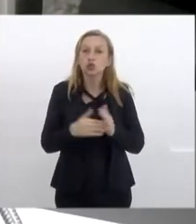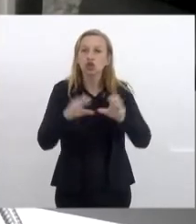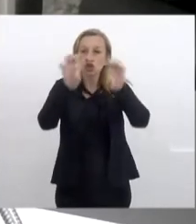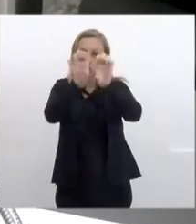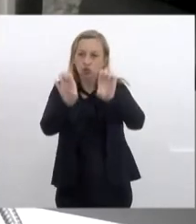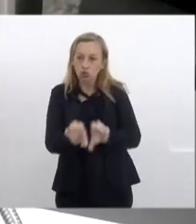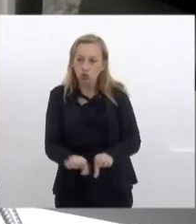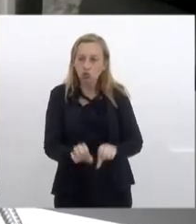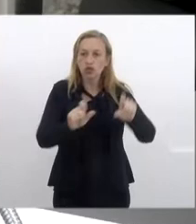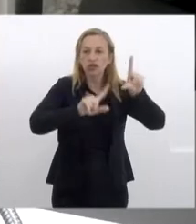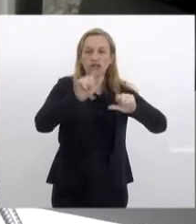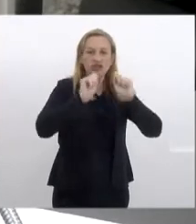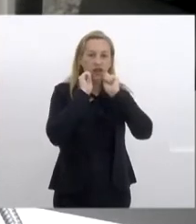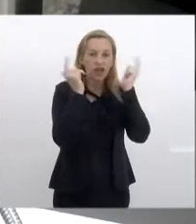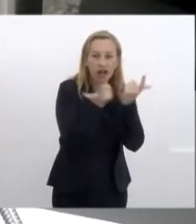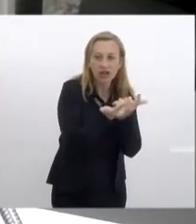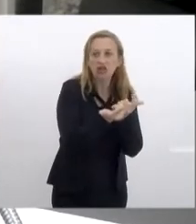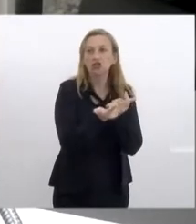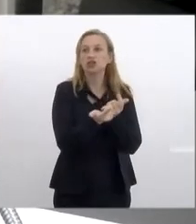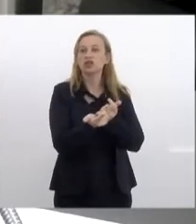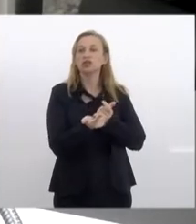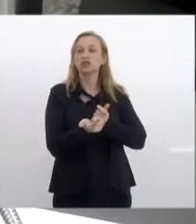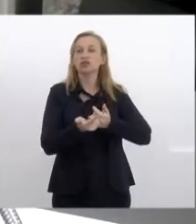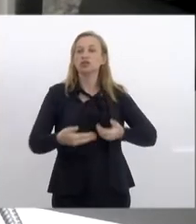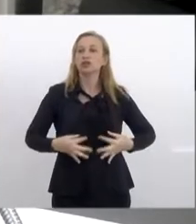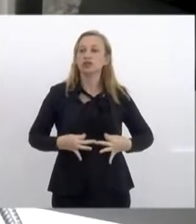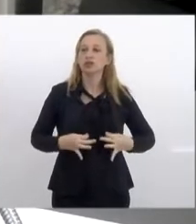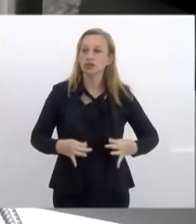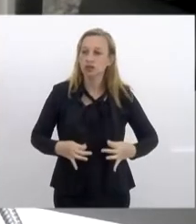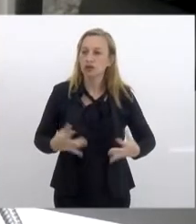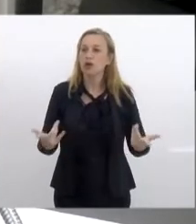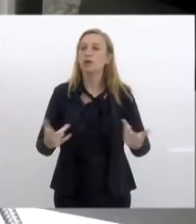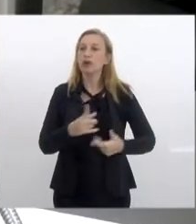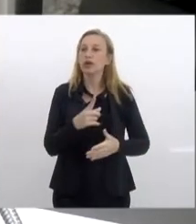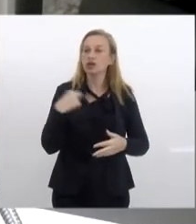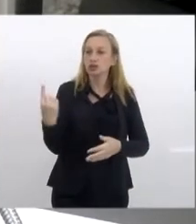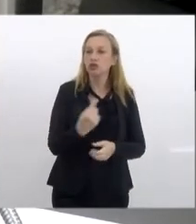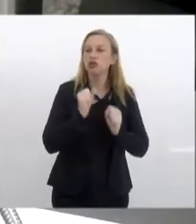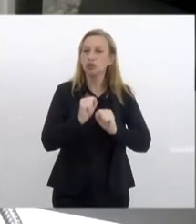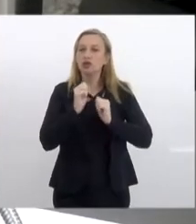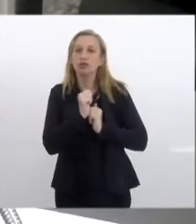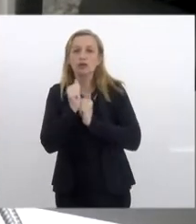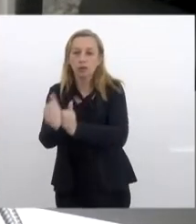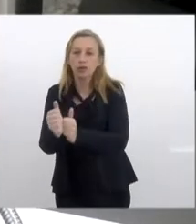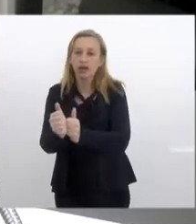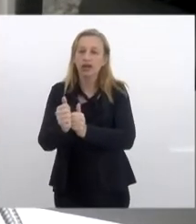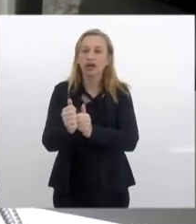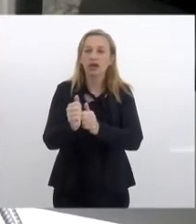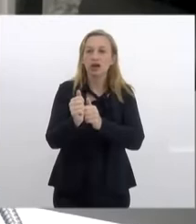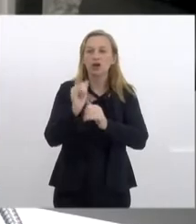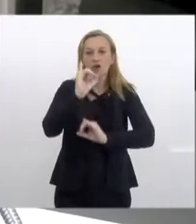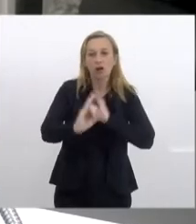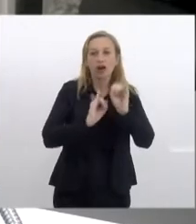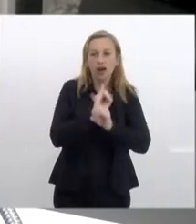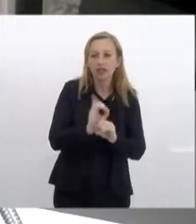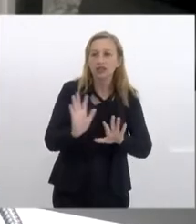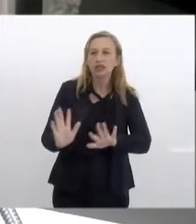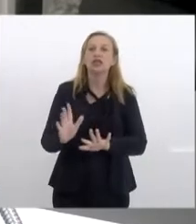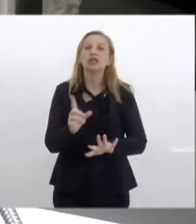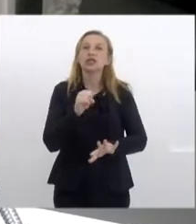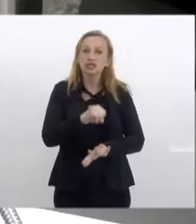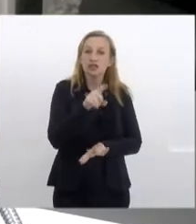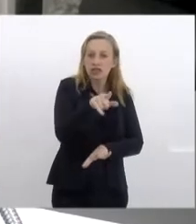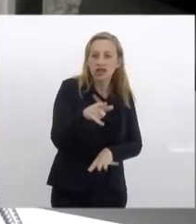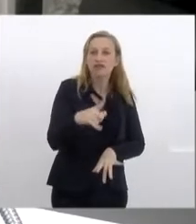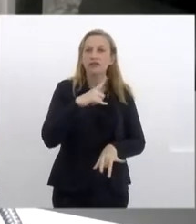estrutura e o funcionalismo da TV Alesc, que coloca à disposição para que todos possam acompanhar de uma forma online. E assim, se você